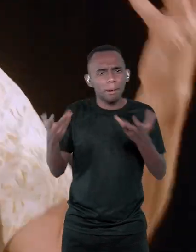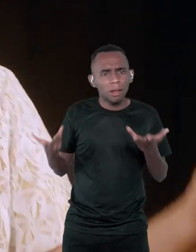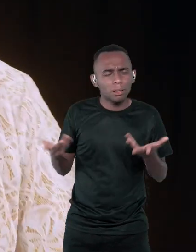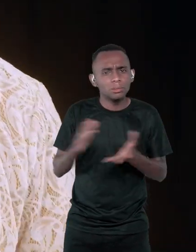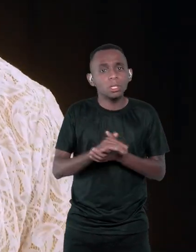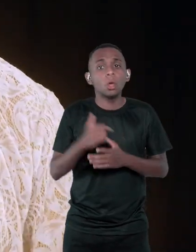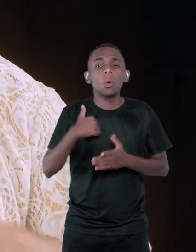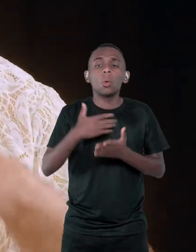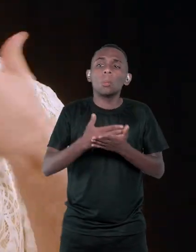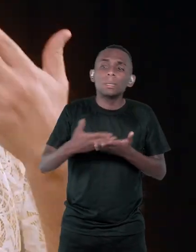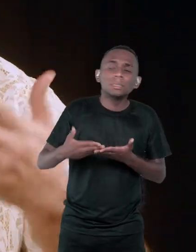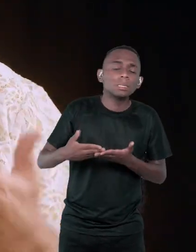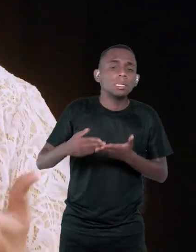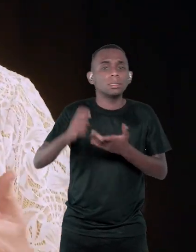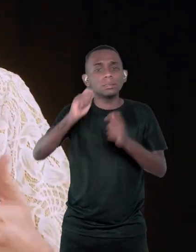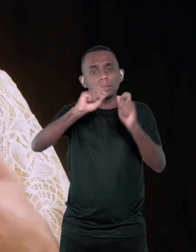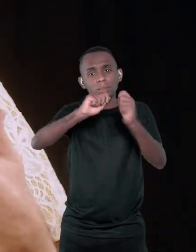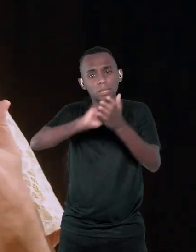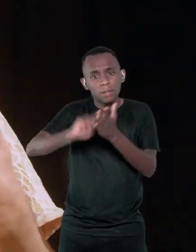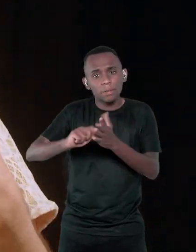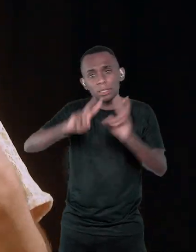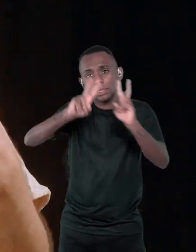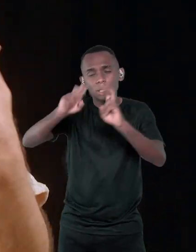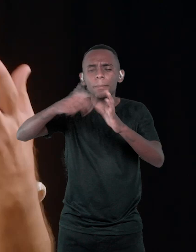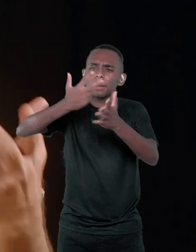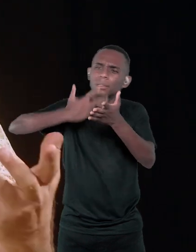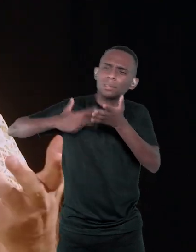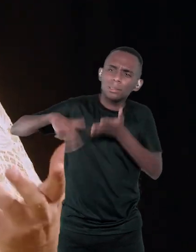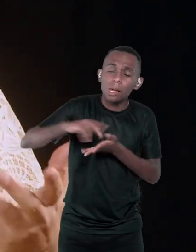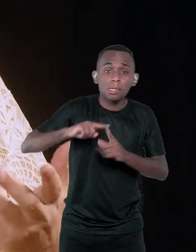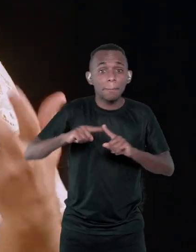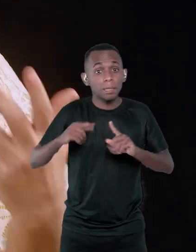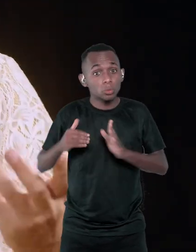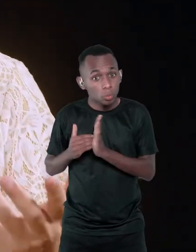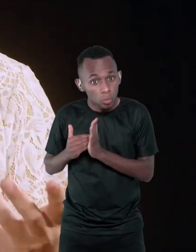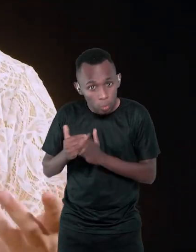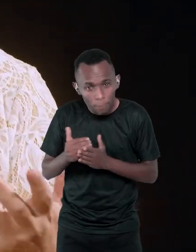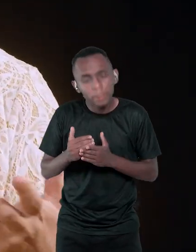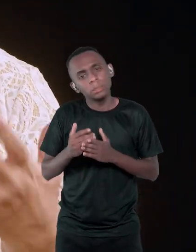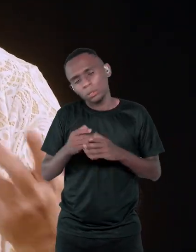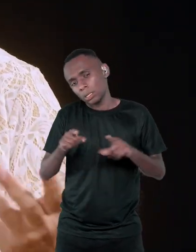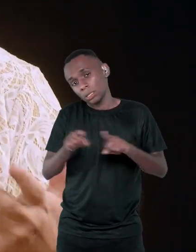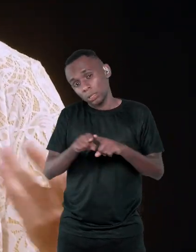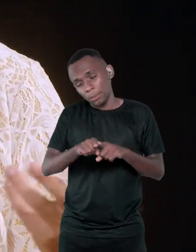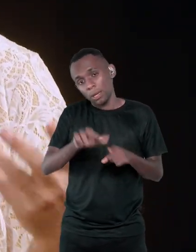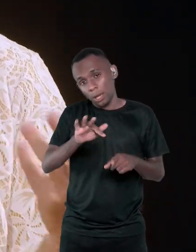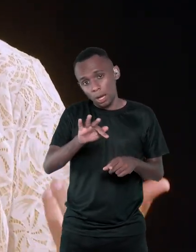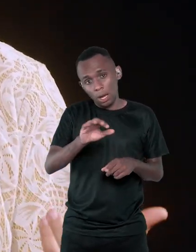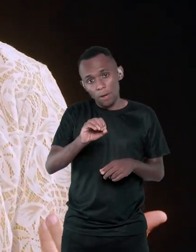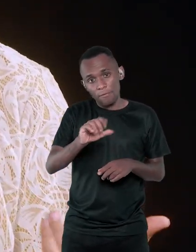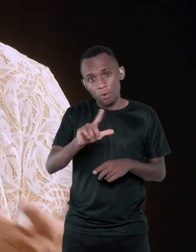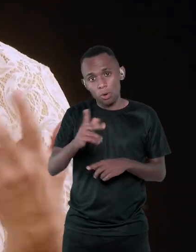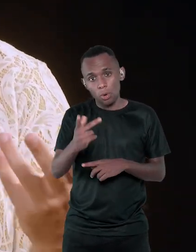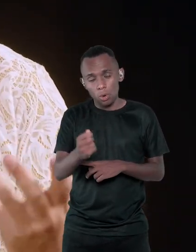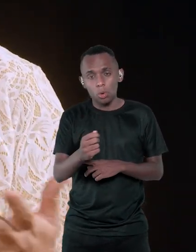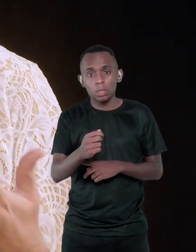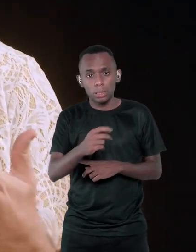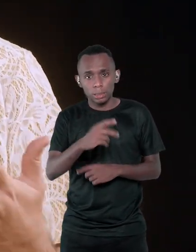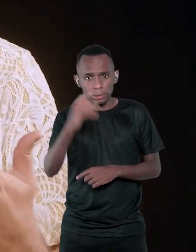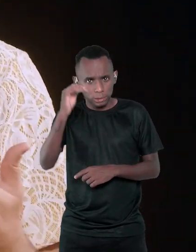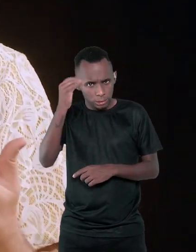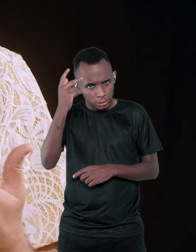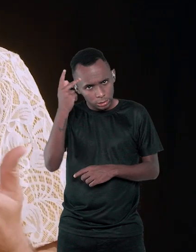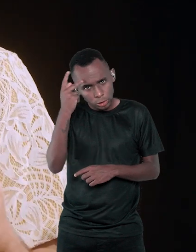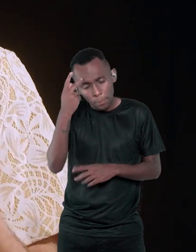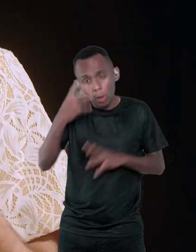sobre dança na Folha Ilustrada, e aí fui crescendo para outras coisas. Mas desde o início, e porque a Folha, enfim, e todos os lugares que eu trabalhei, mesmo na TV Globo, a